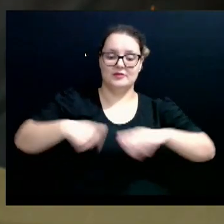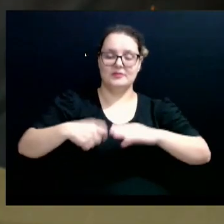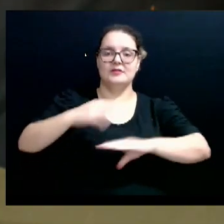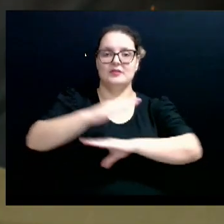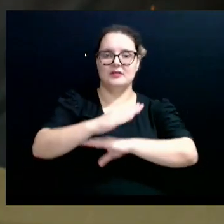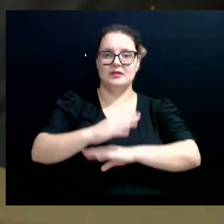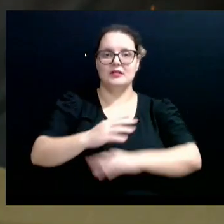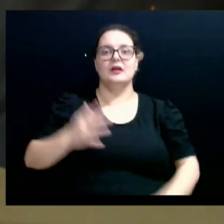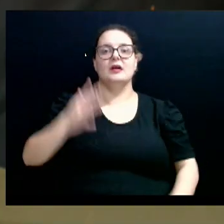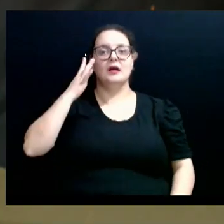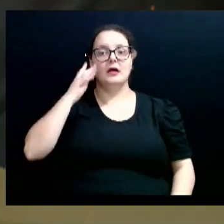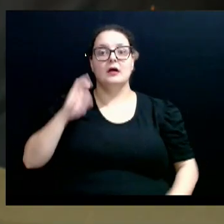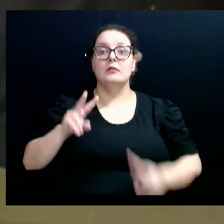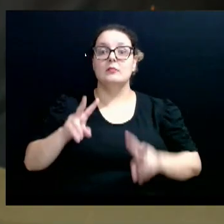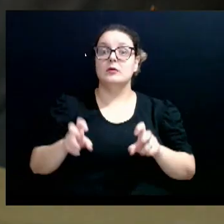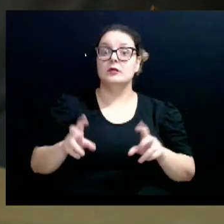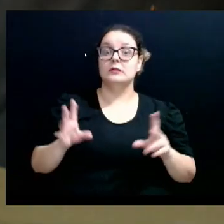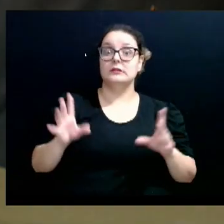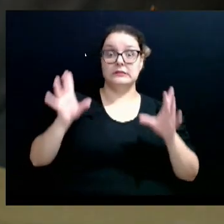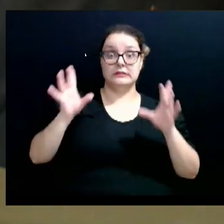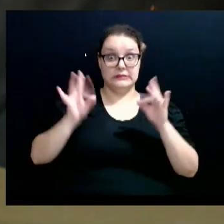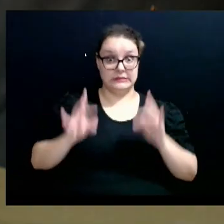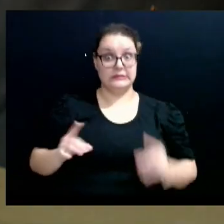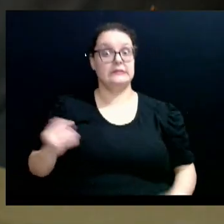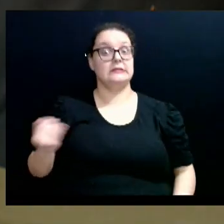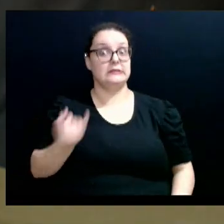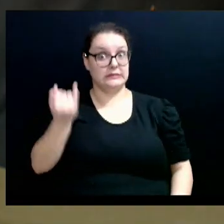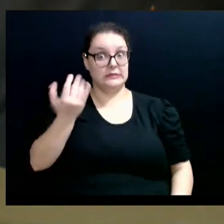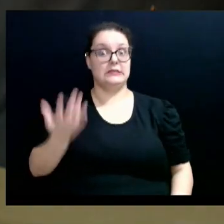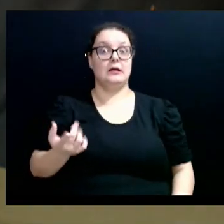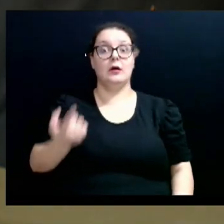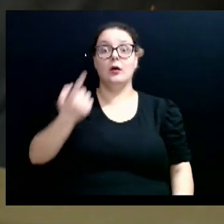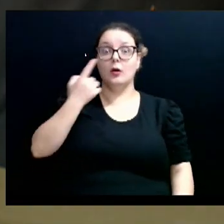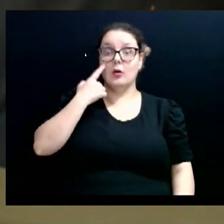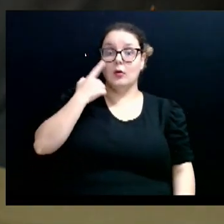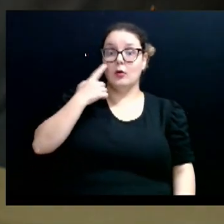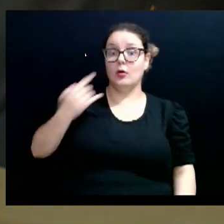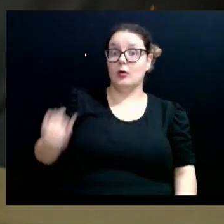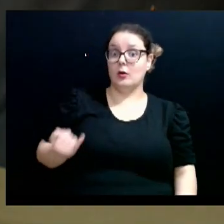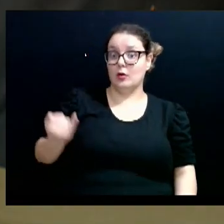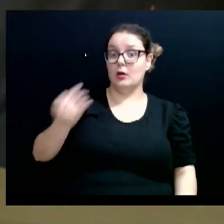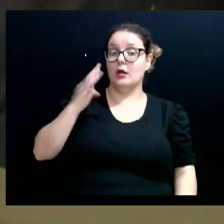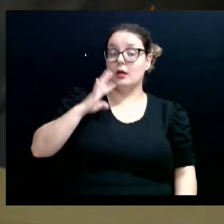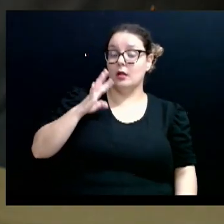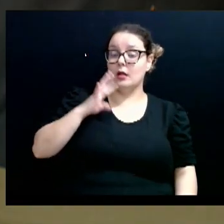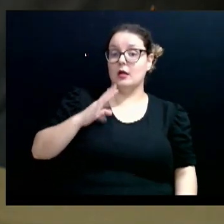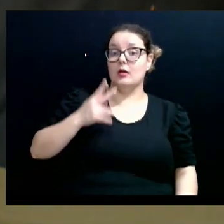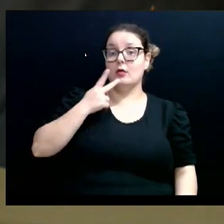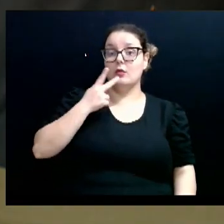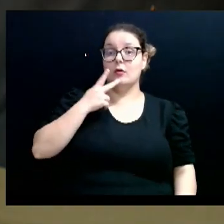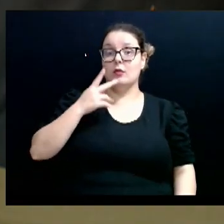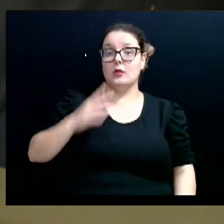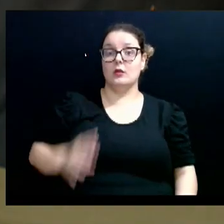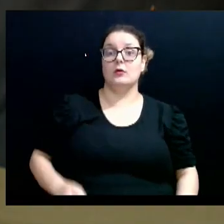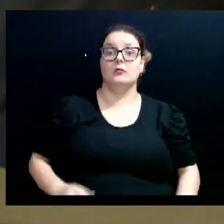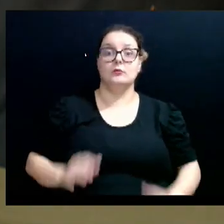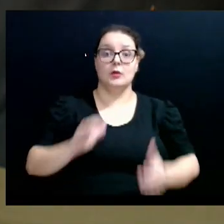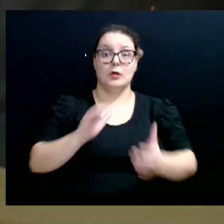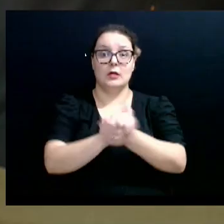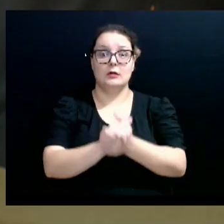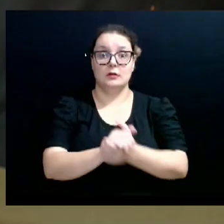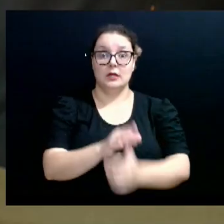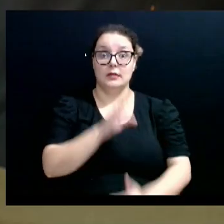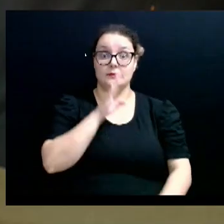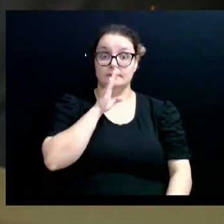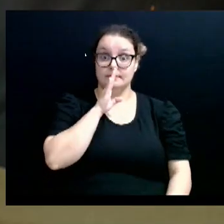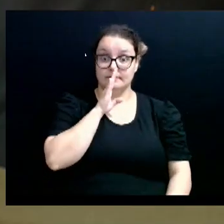tema delicado, mas importante. Olha só que interessante. A gente vai falar do silêncio no casamento. Quem é que nunca